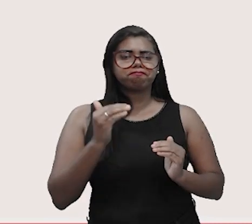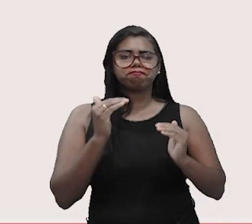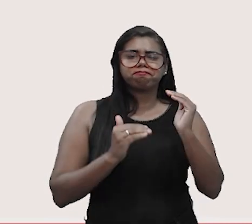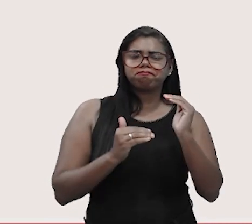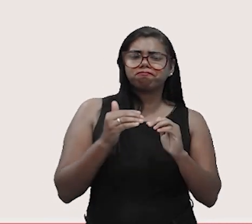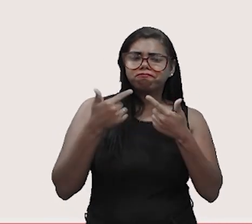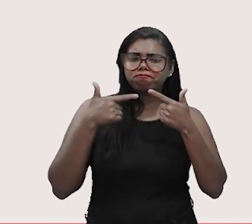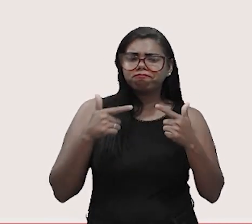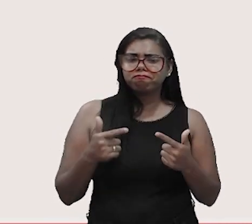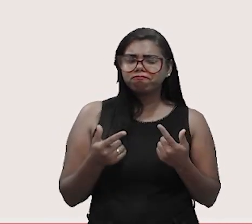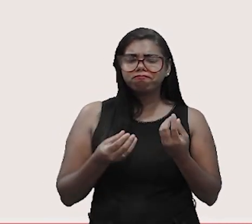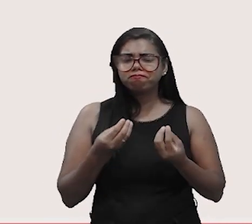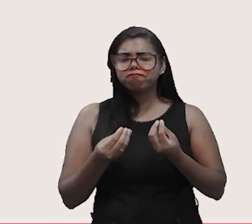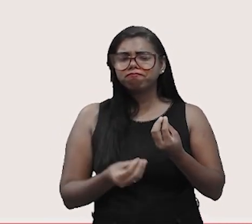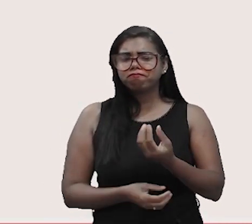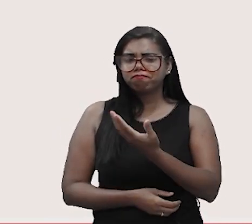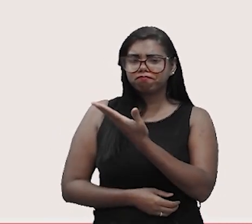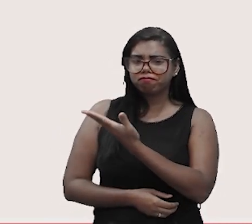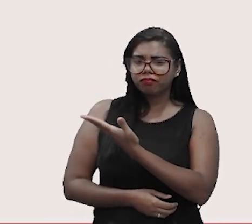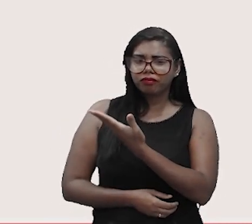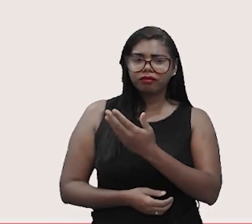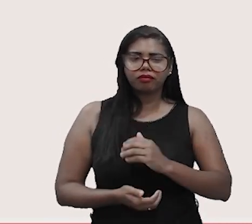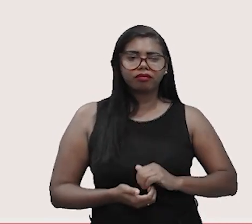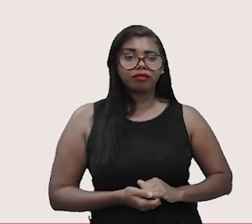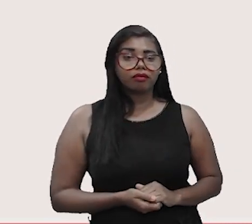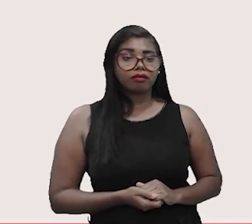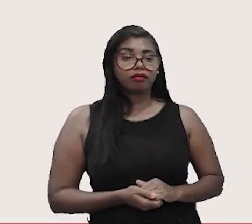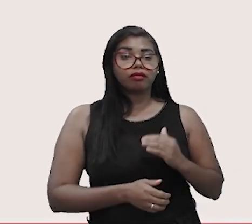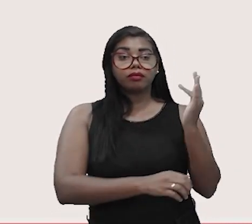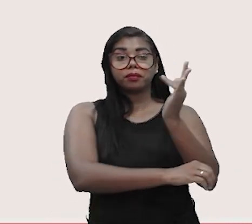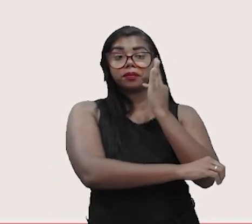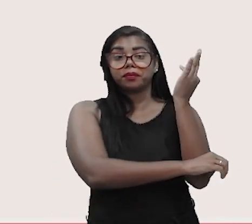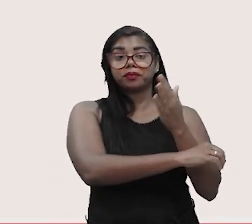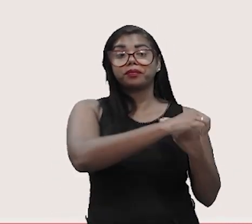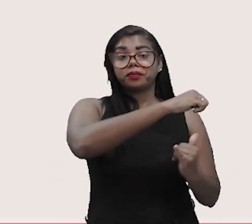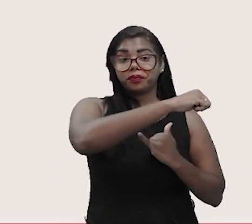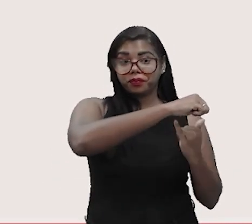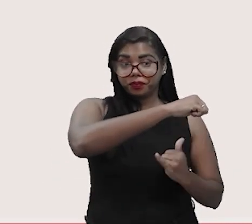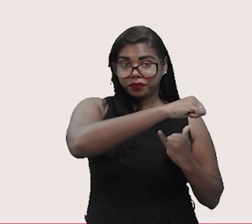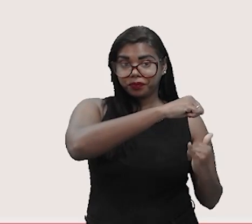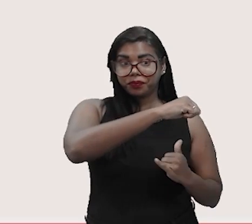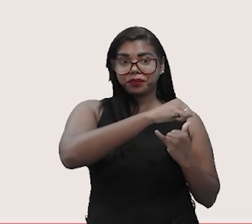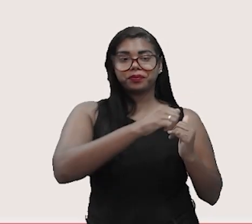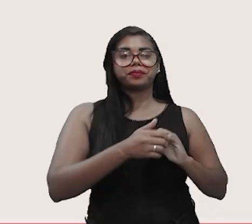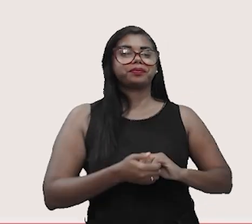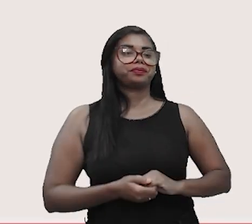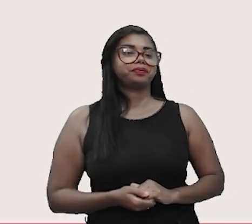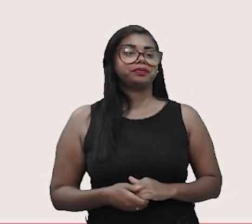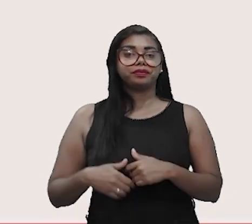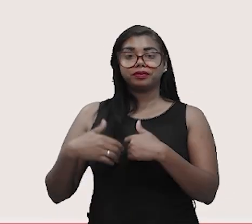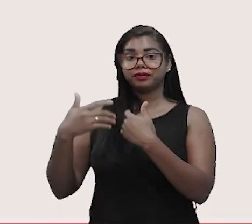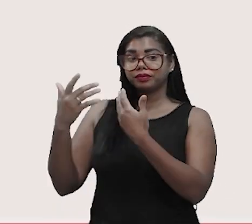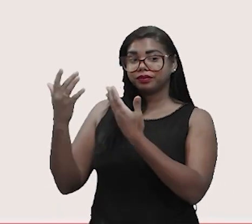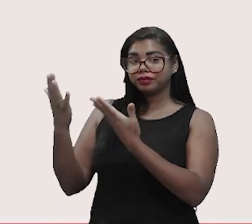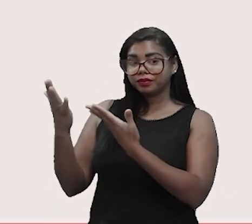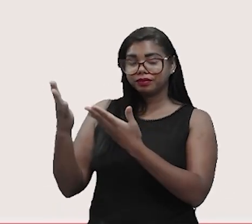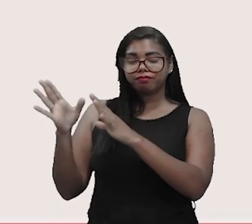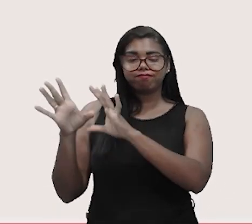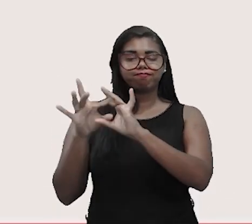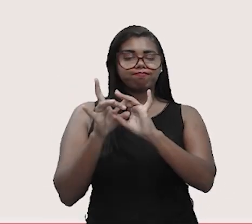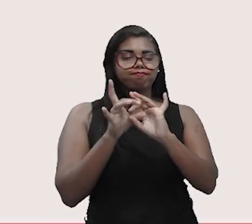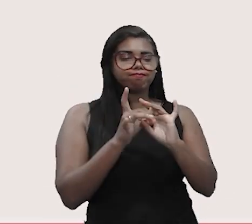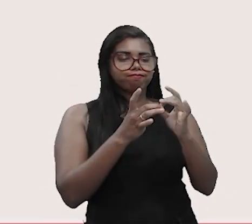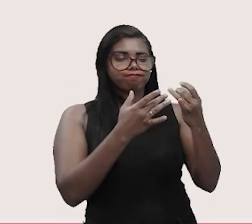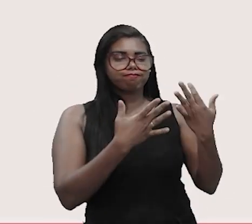aqui? Veja, a linguagem formal ou informal? Então aí nesse contexto, como ele fala